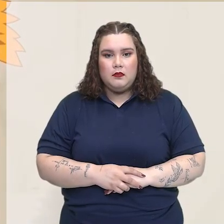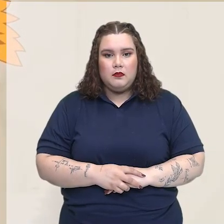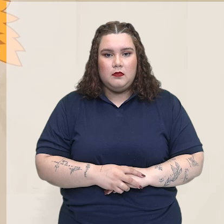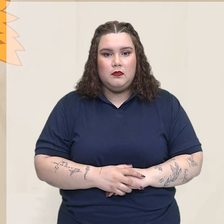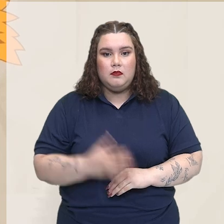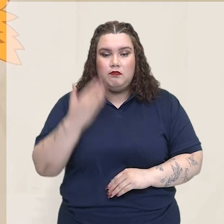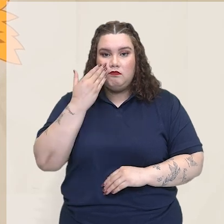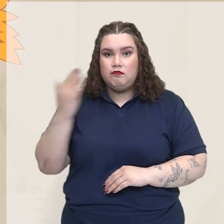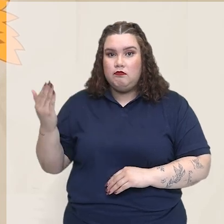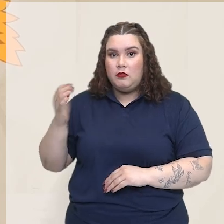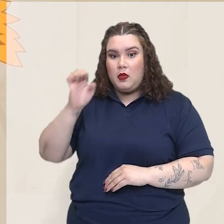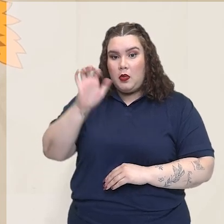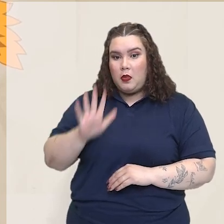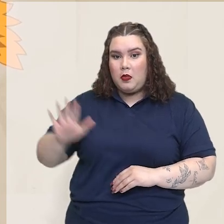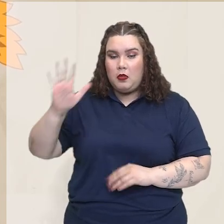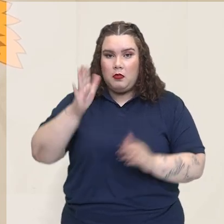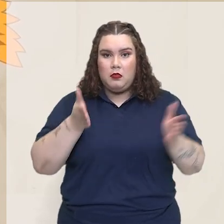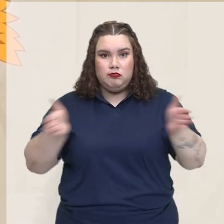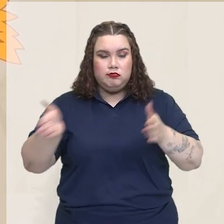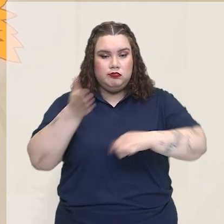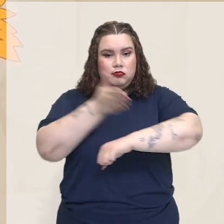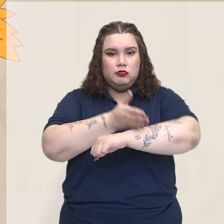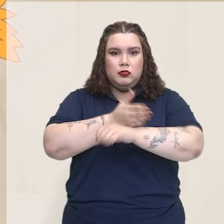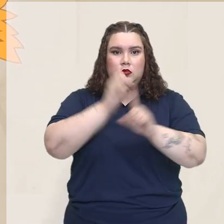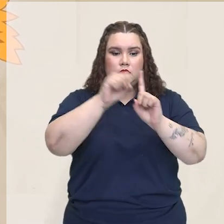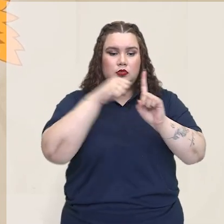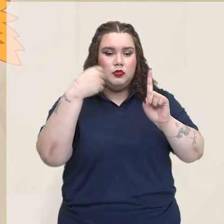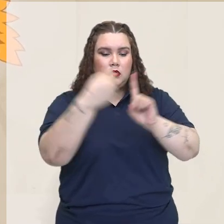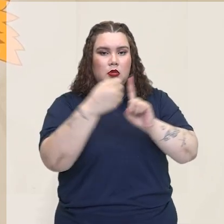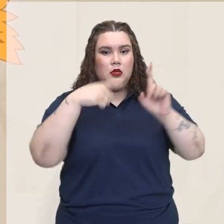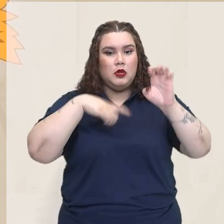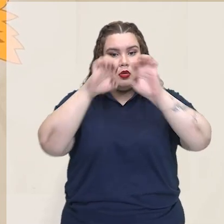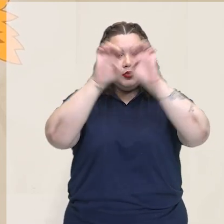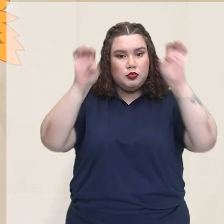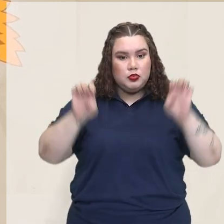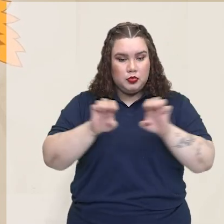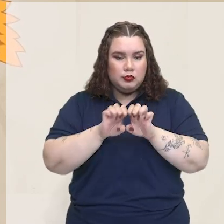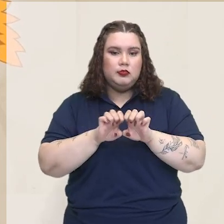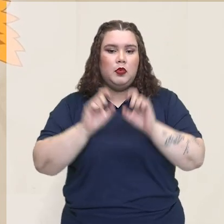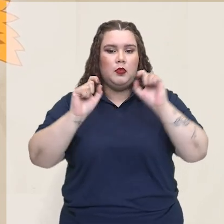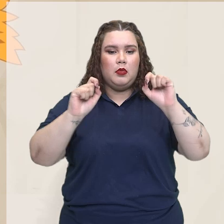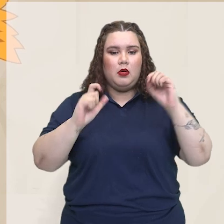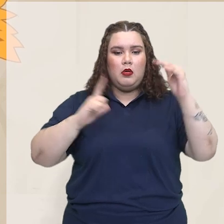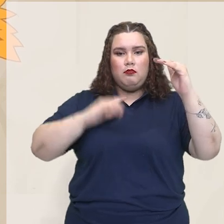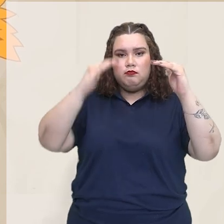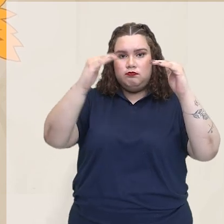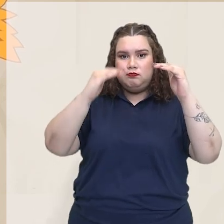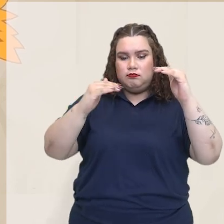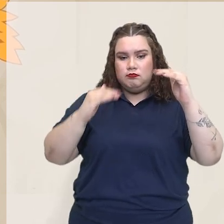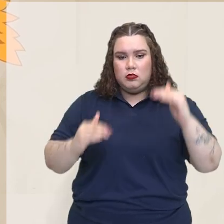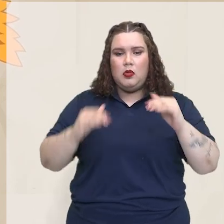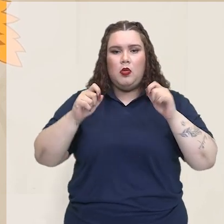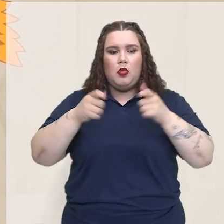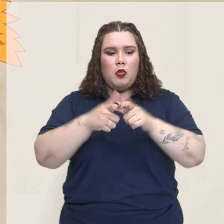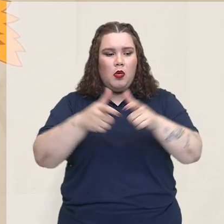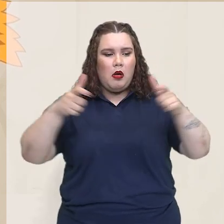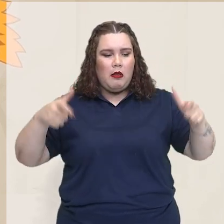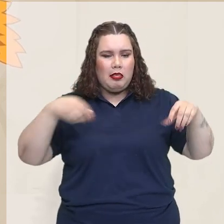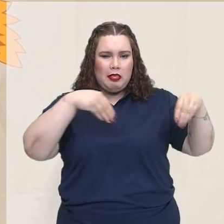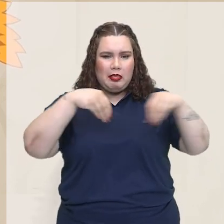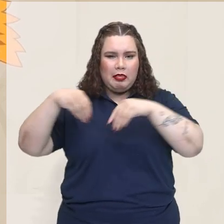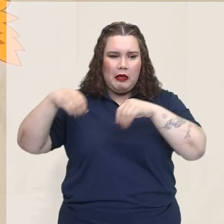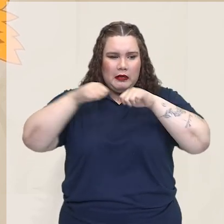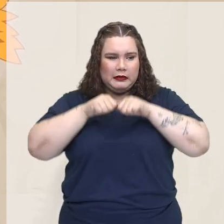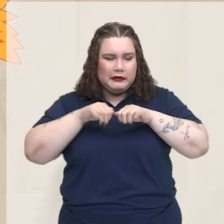Na Europa medieval, a sociedade era estruturada em feudos, uma complexa rede de terras e poder